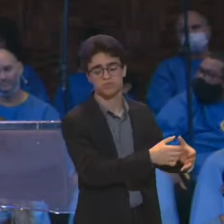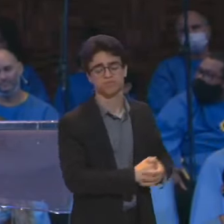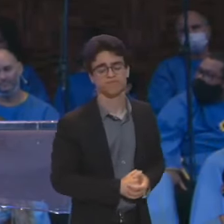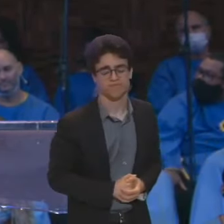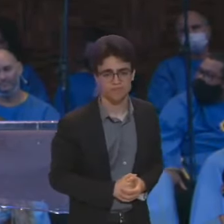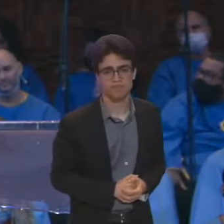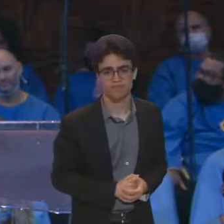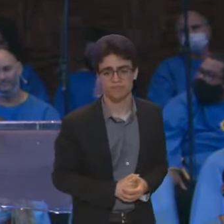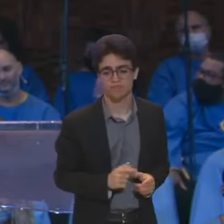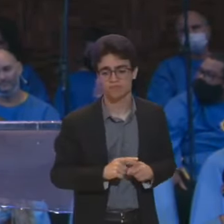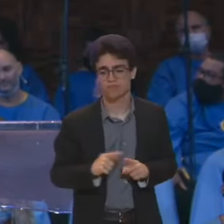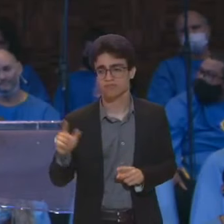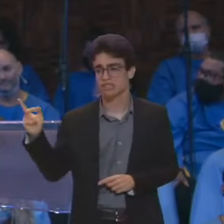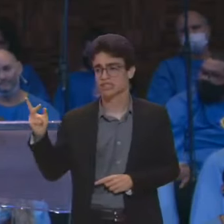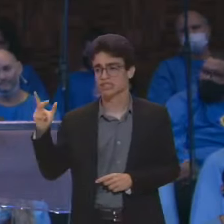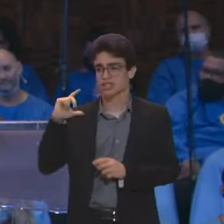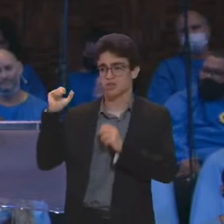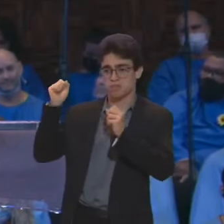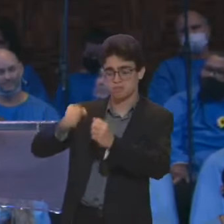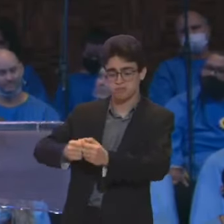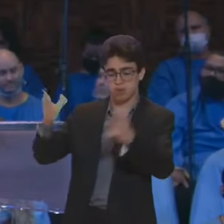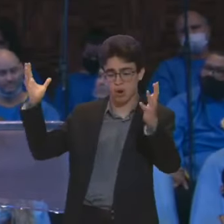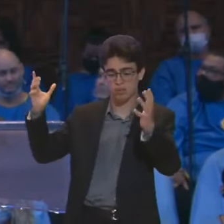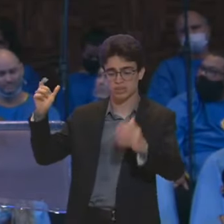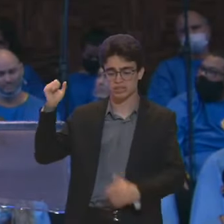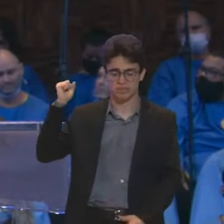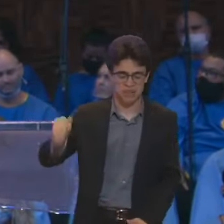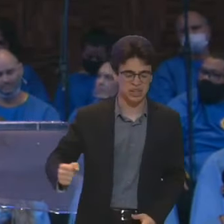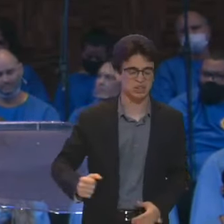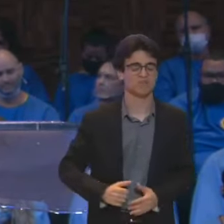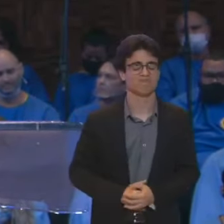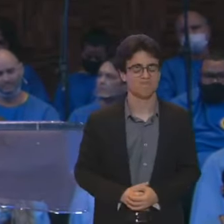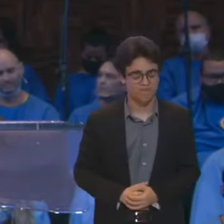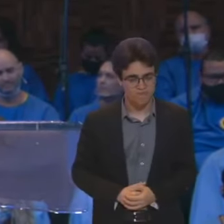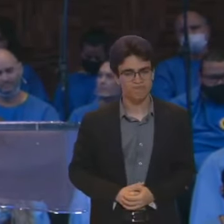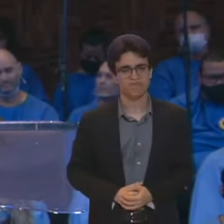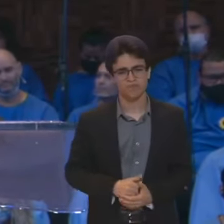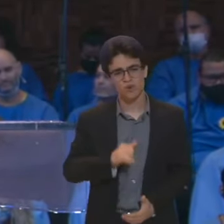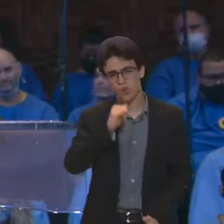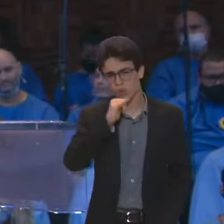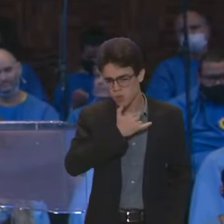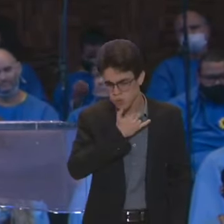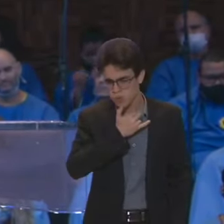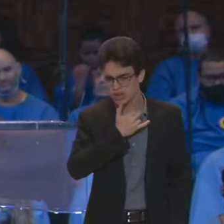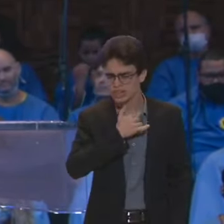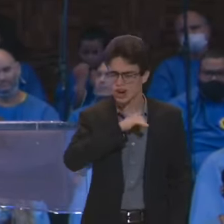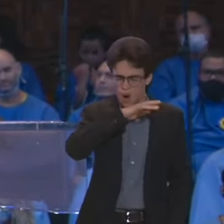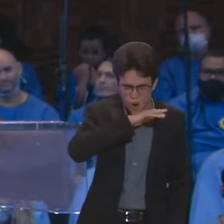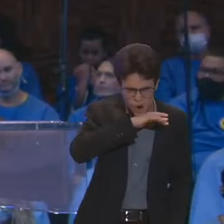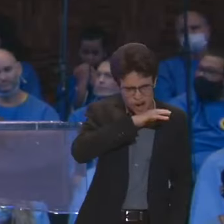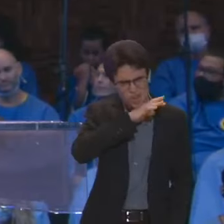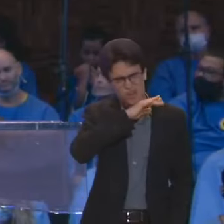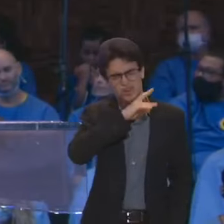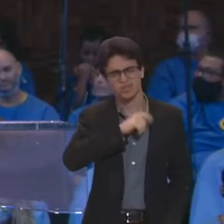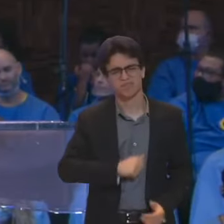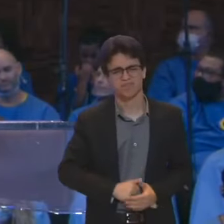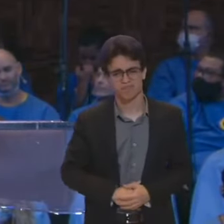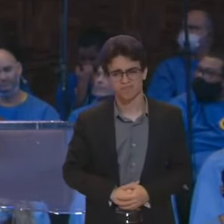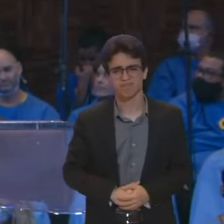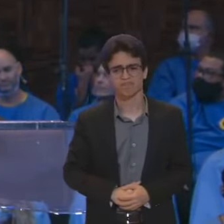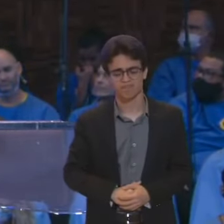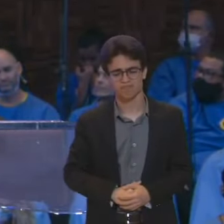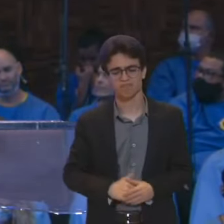não é que uma bomba matou as duas? Situação terrível, terrível.